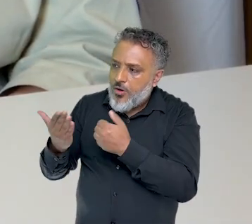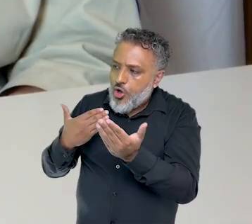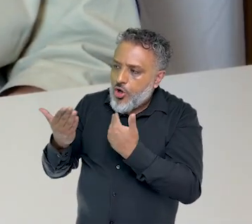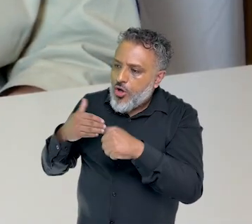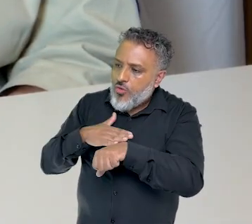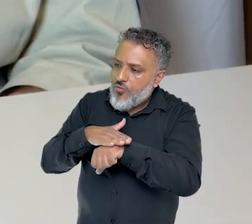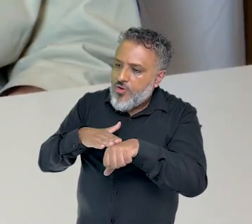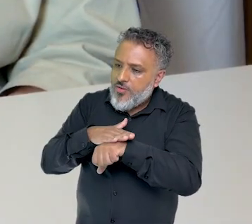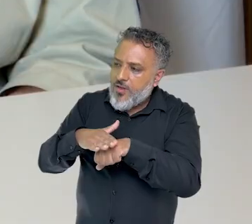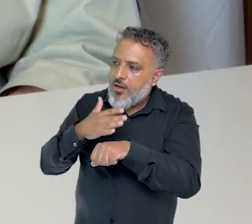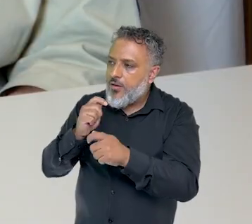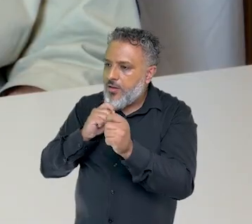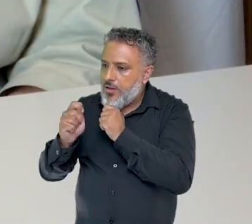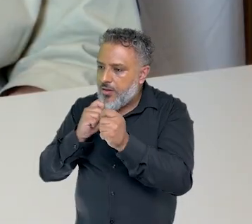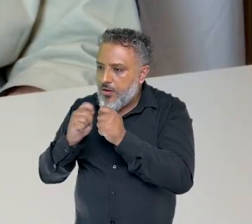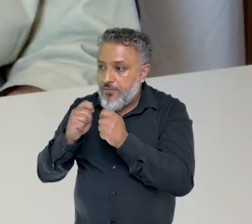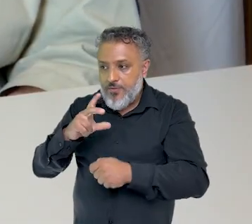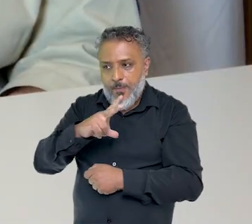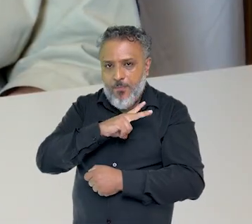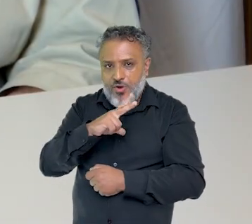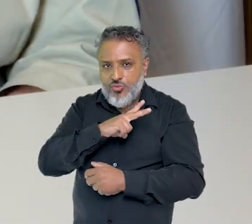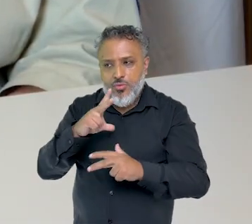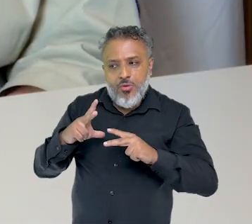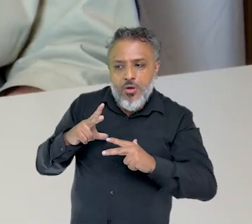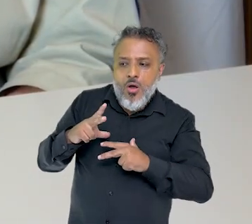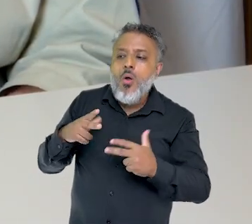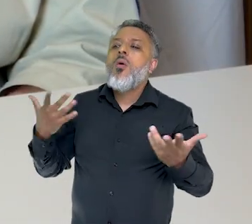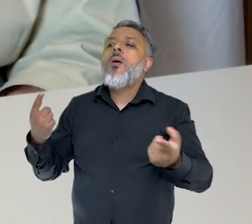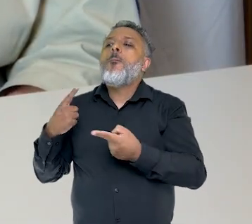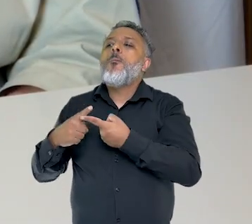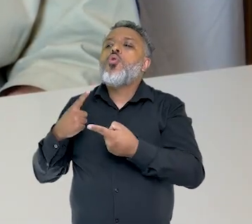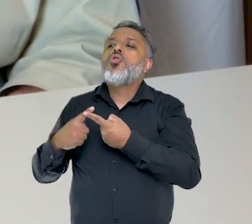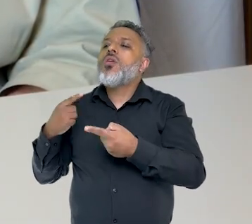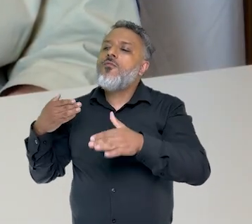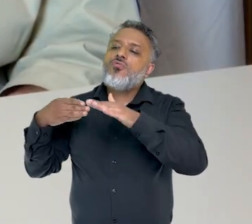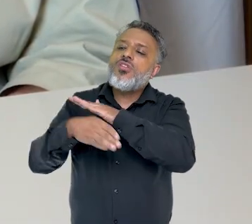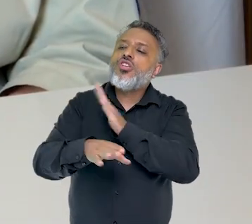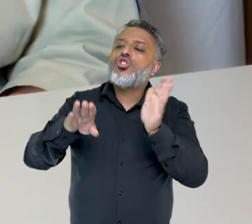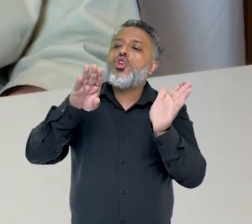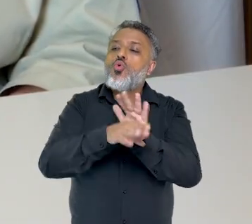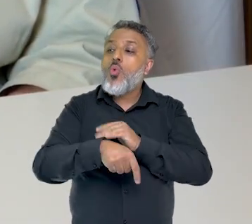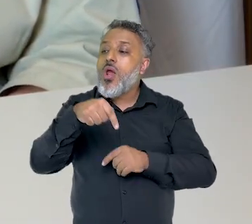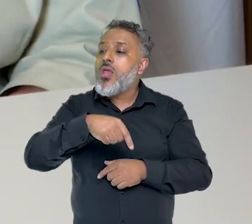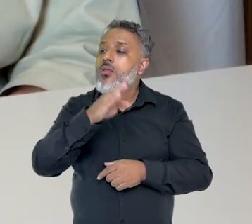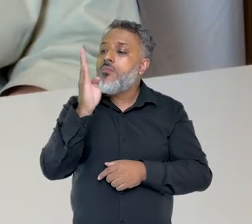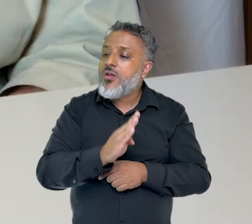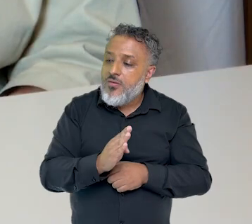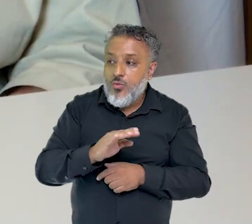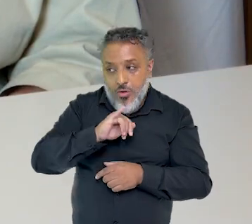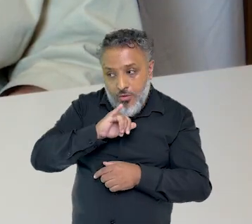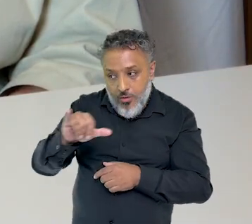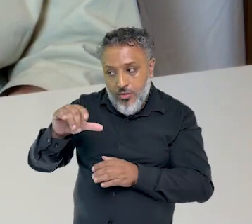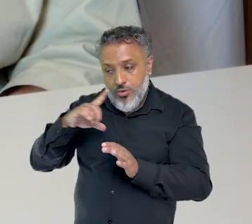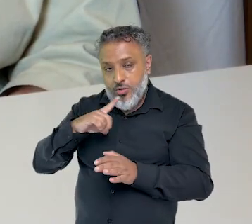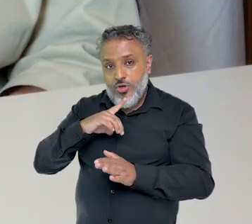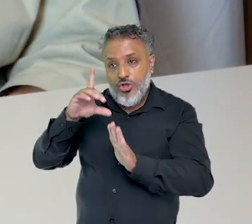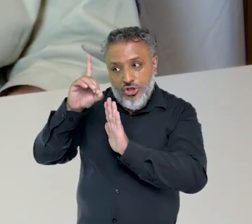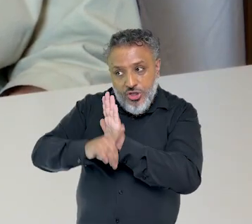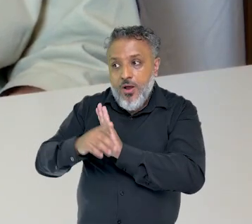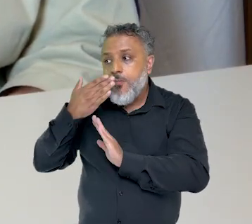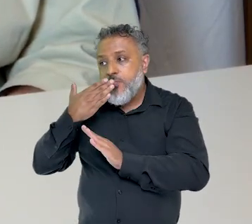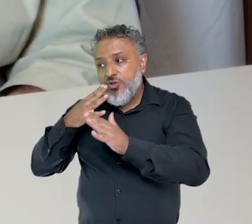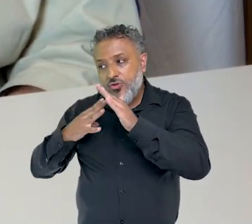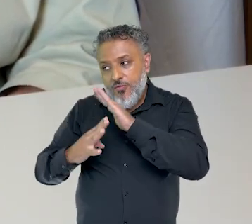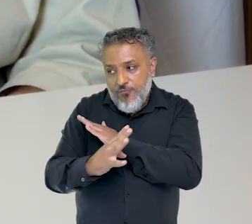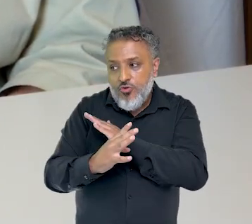pessoa, entrevistá-la individualmente, entender quais são as razões da vinda ao Brasil informá-la sobre o direito de pedir refúgio ou